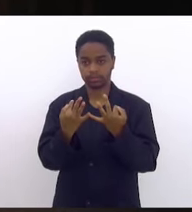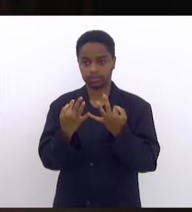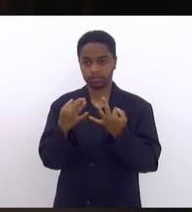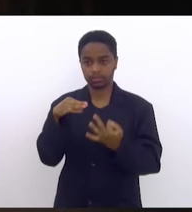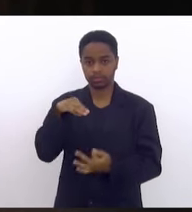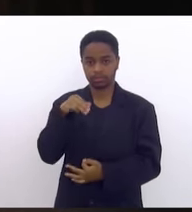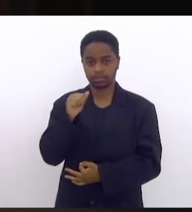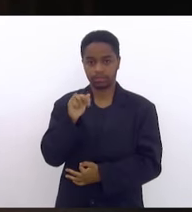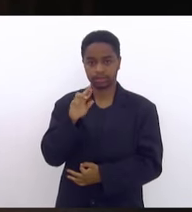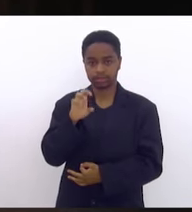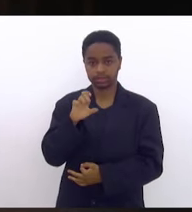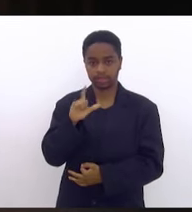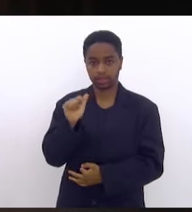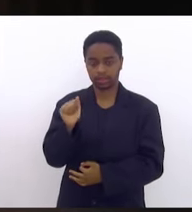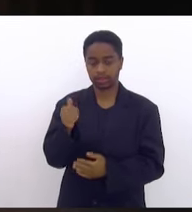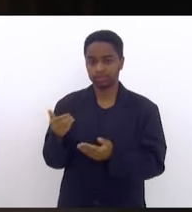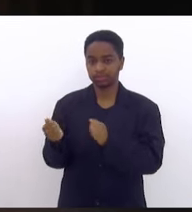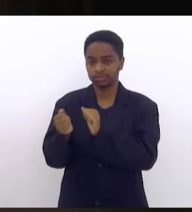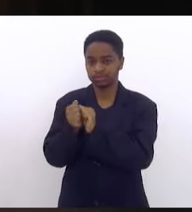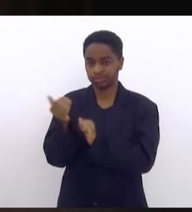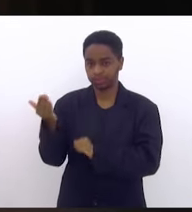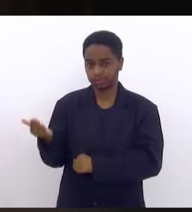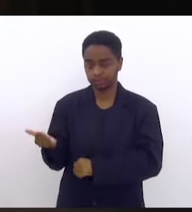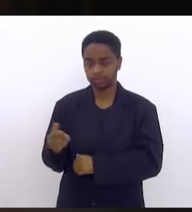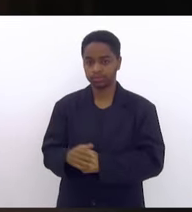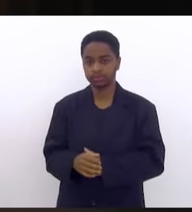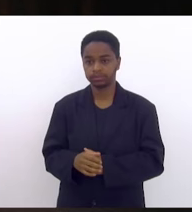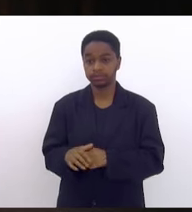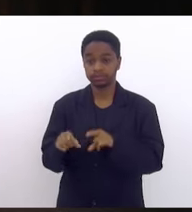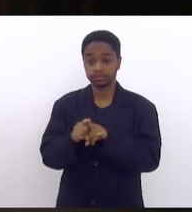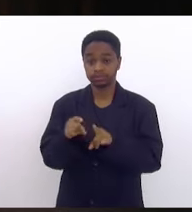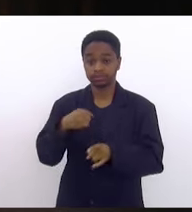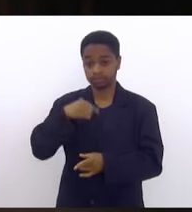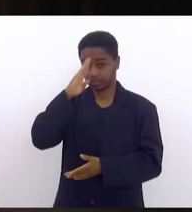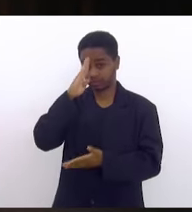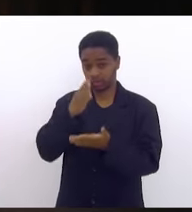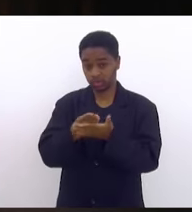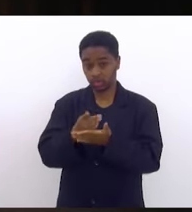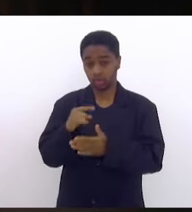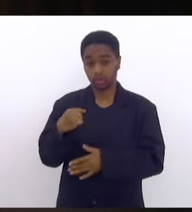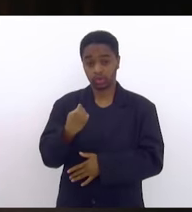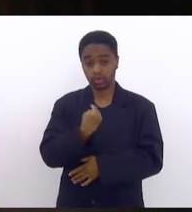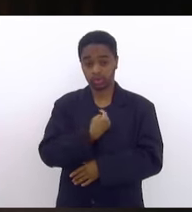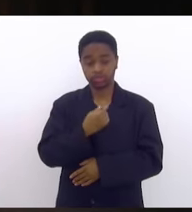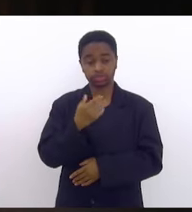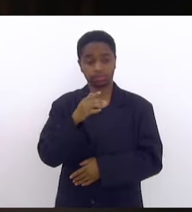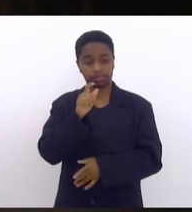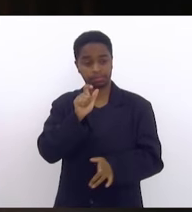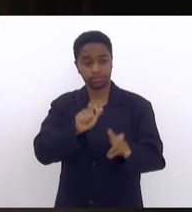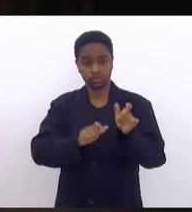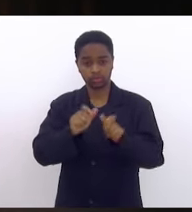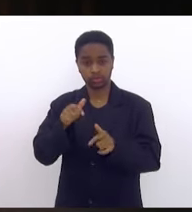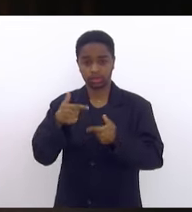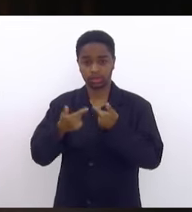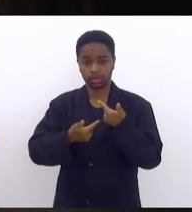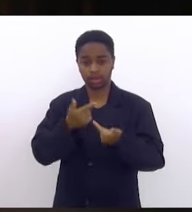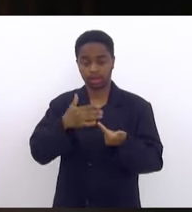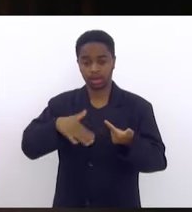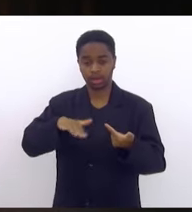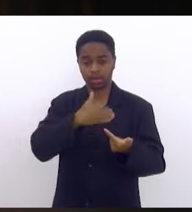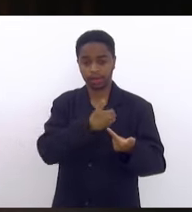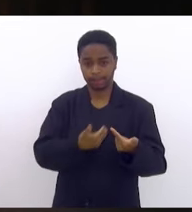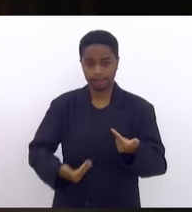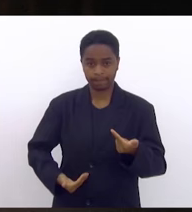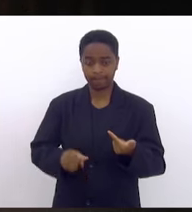Marcela está aqui. Eu acho que nós, figuras públicas, homens públicos, abdicamos de muita